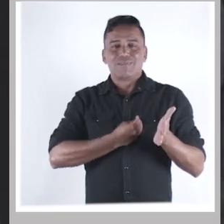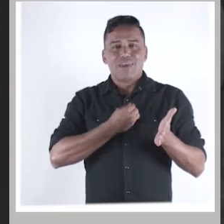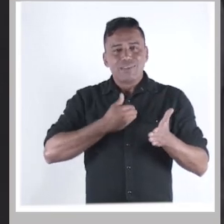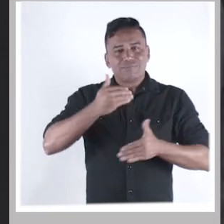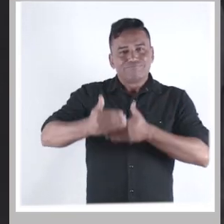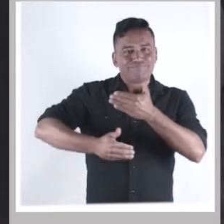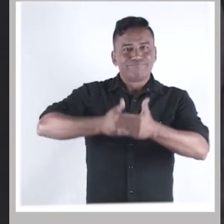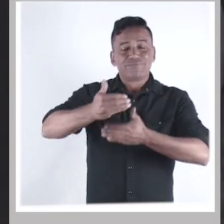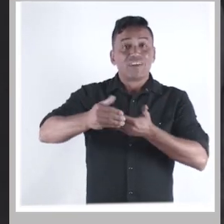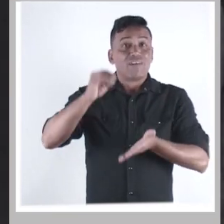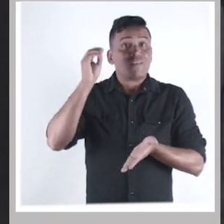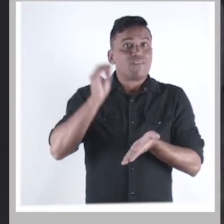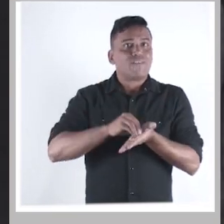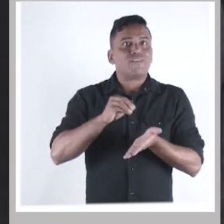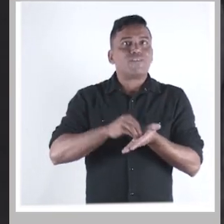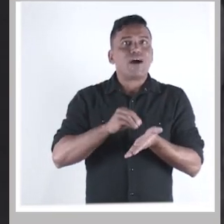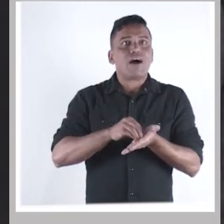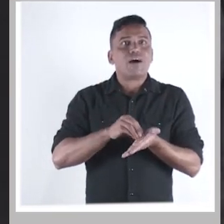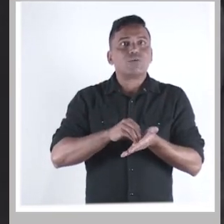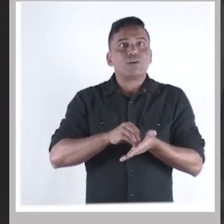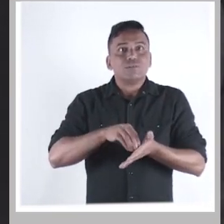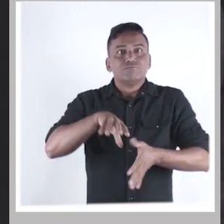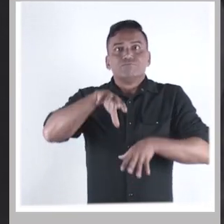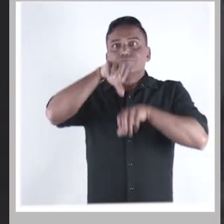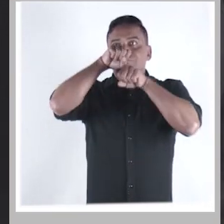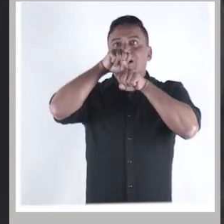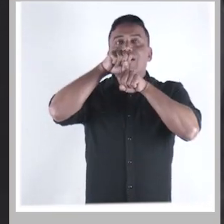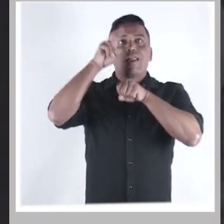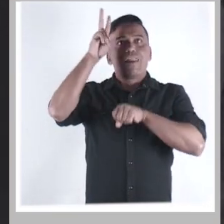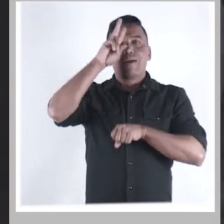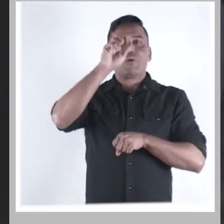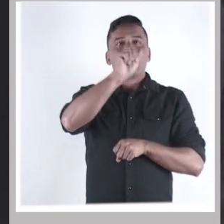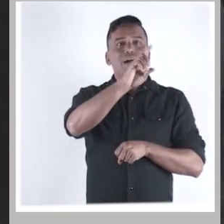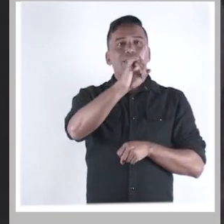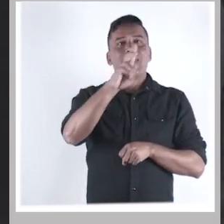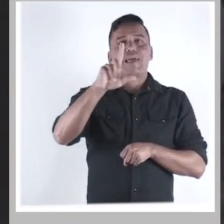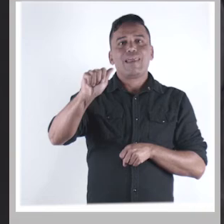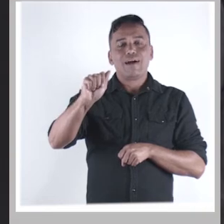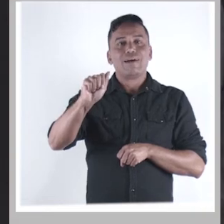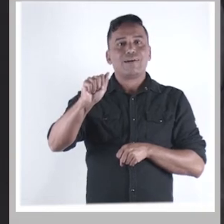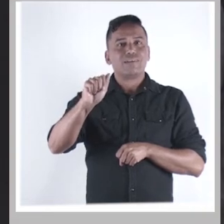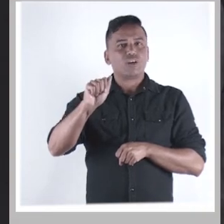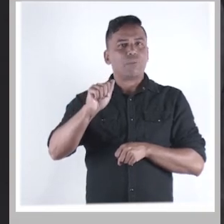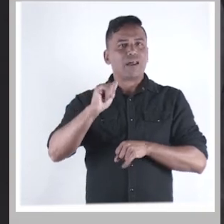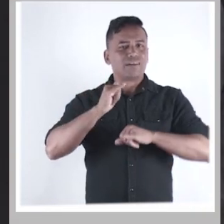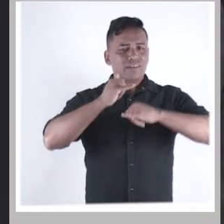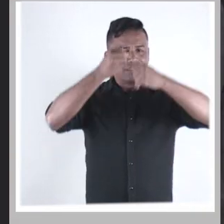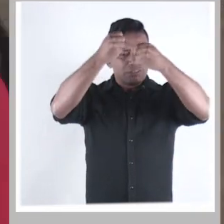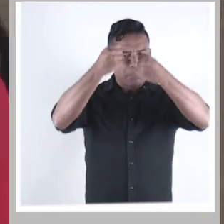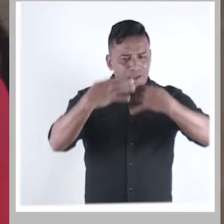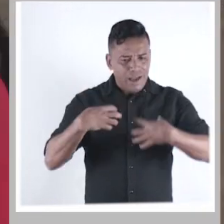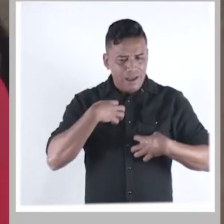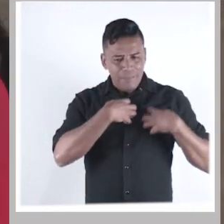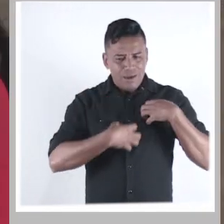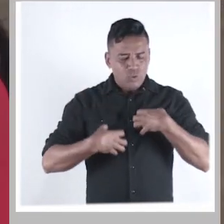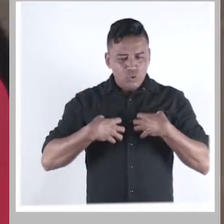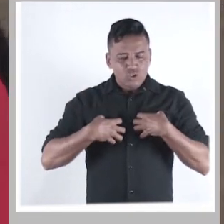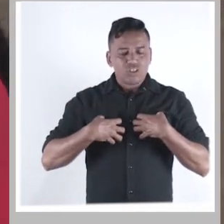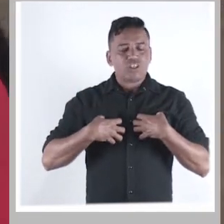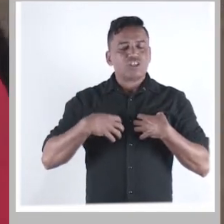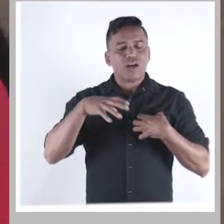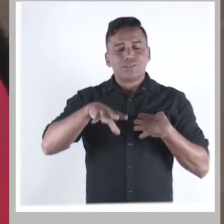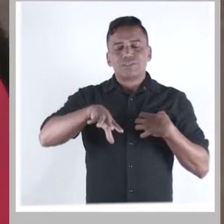escrevivências. Assim vou seguindo. Quando me falta o ar, lembro de Adélia. E ao procurar palavras para narrar a minha